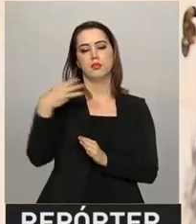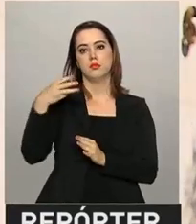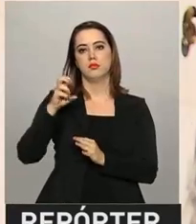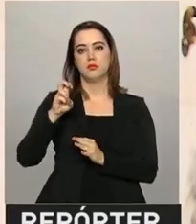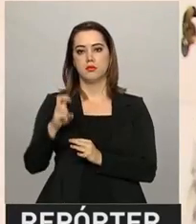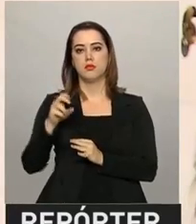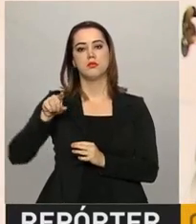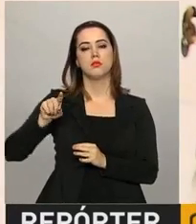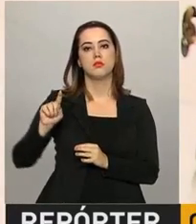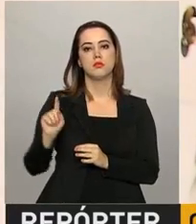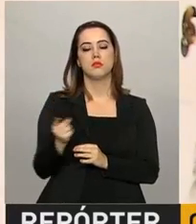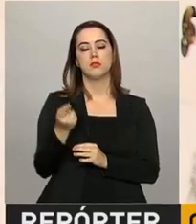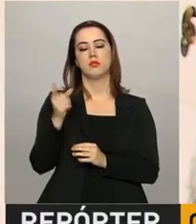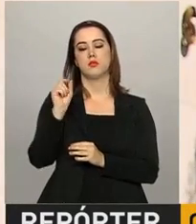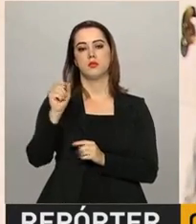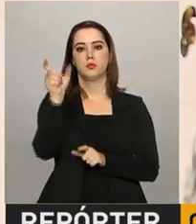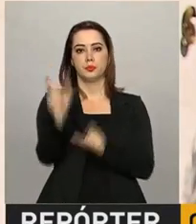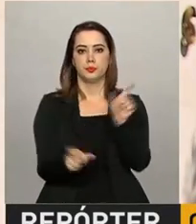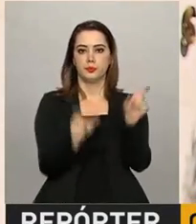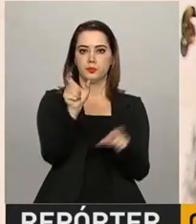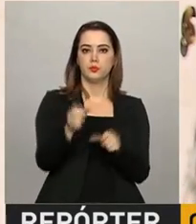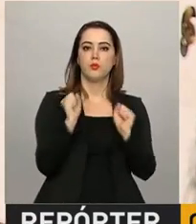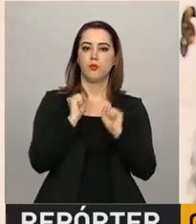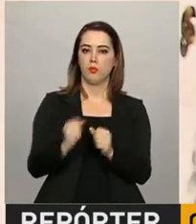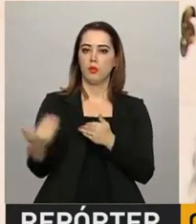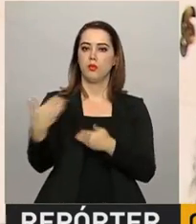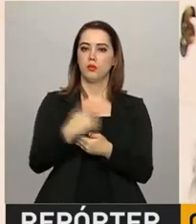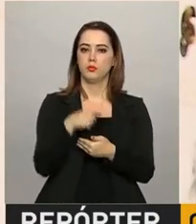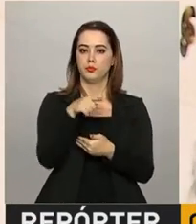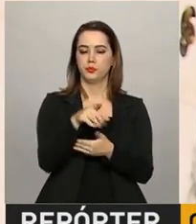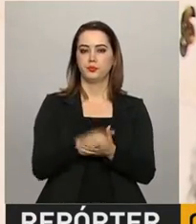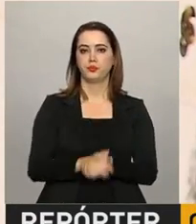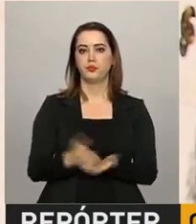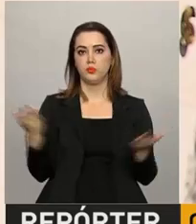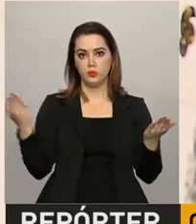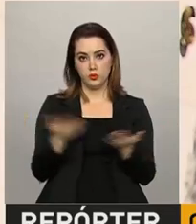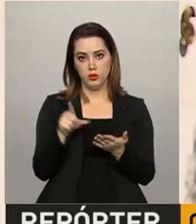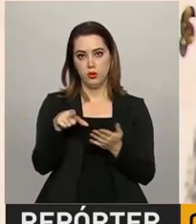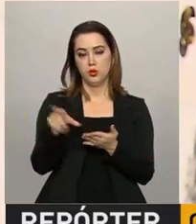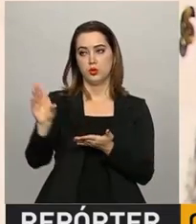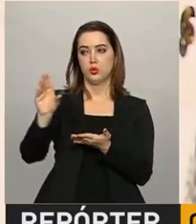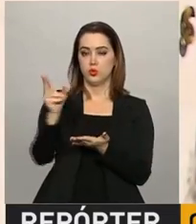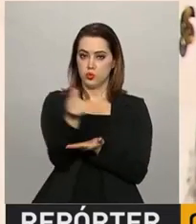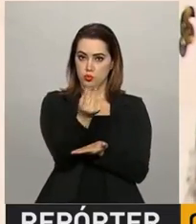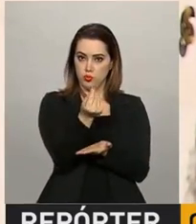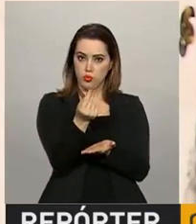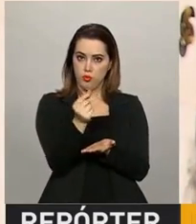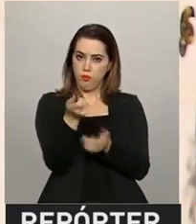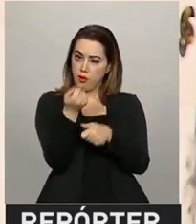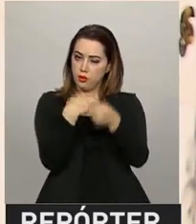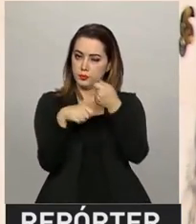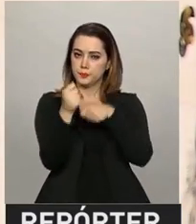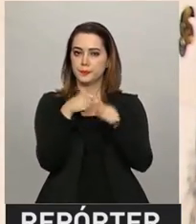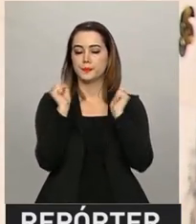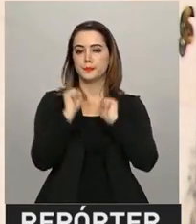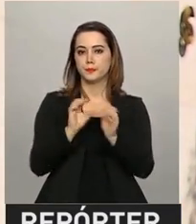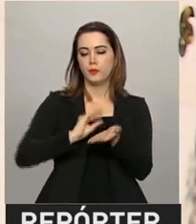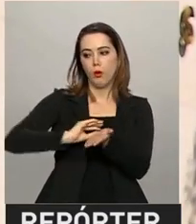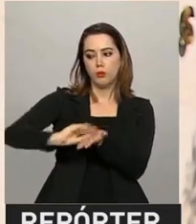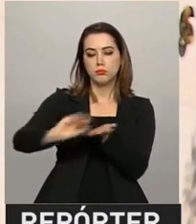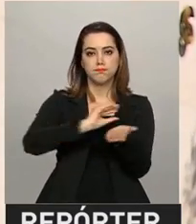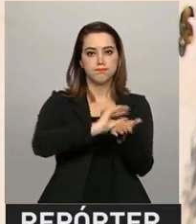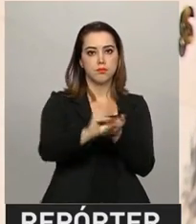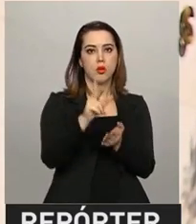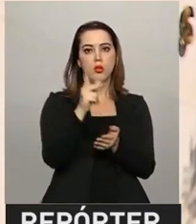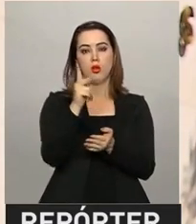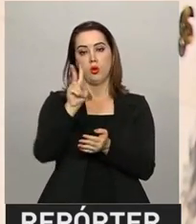o dinheiro economizado será repassado para a 99 unidades de pronto-atendimento as roupas que estão